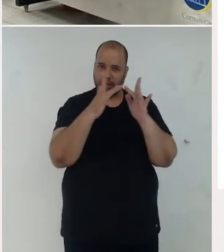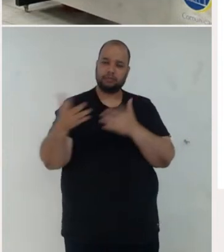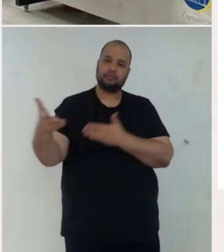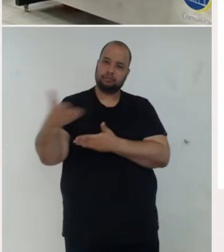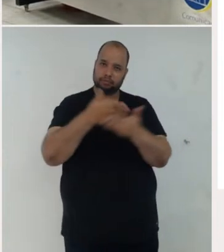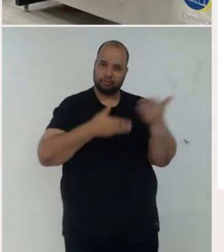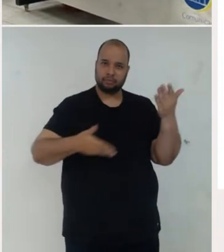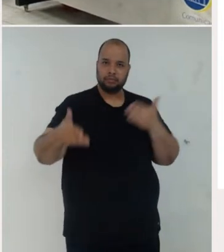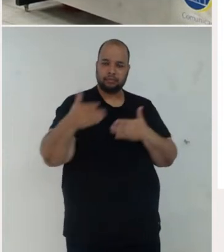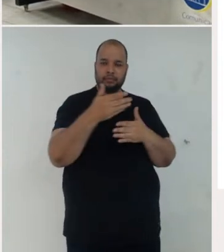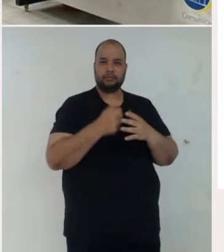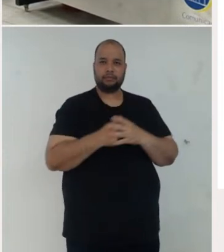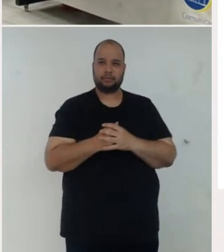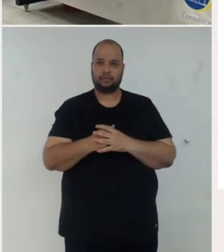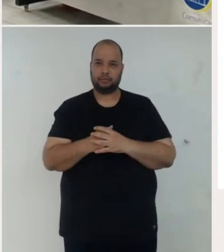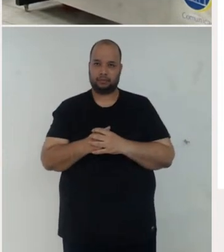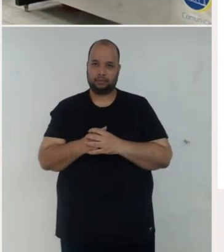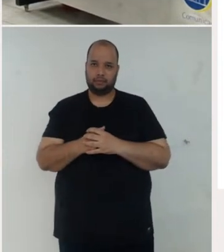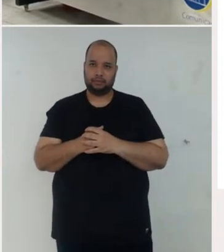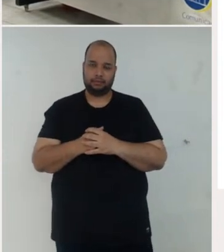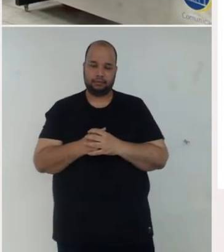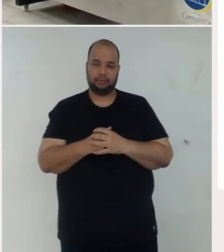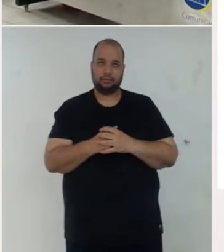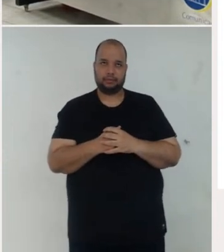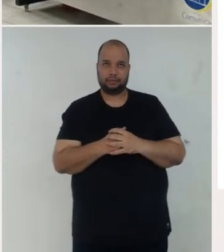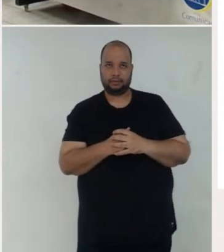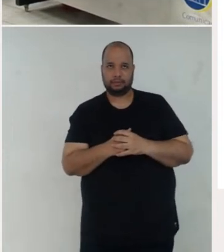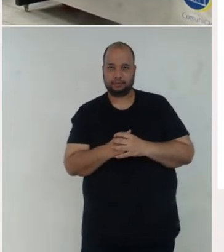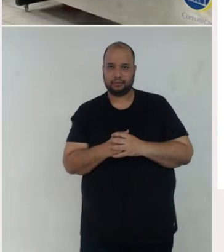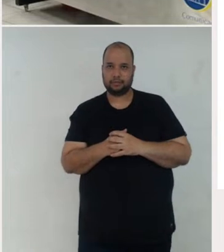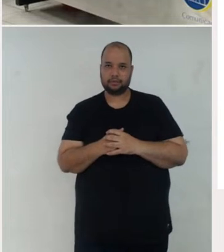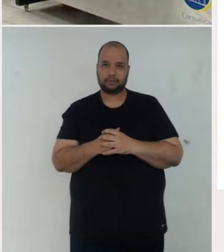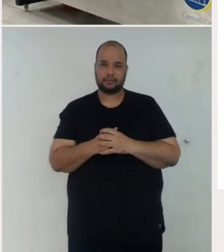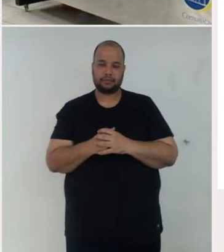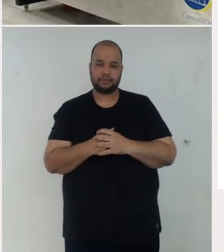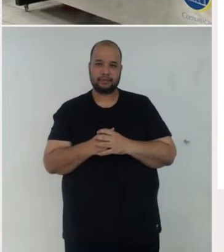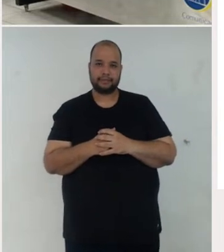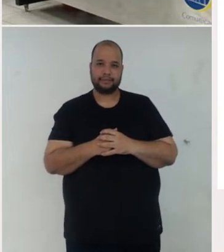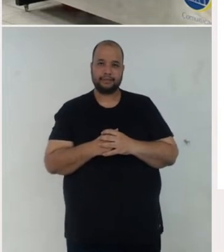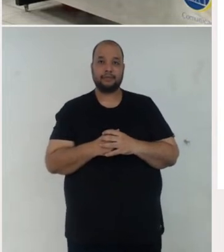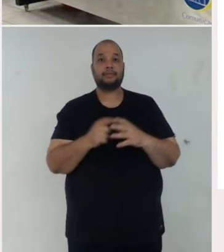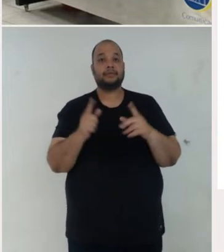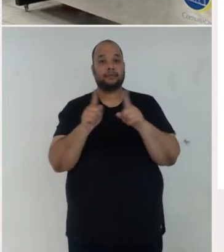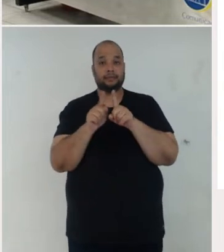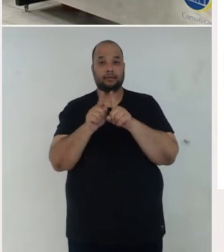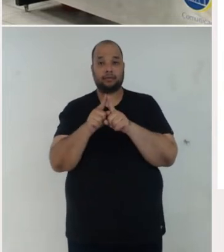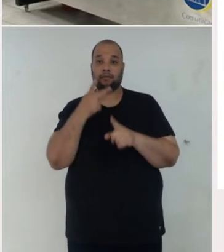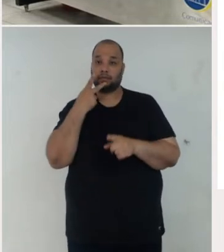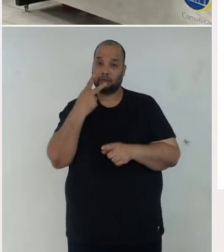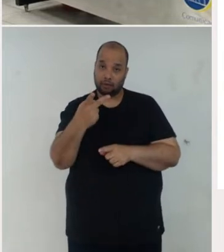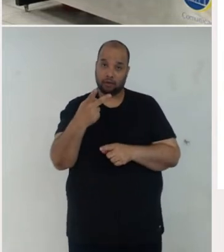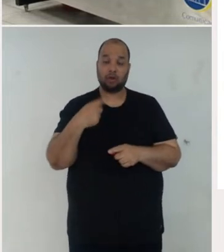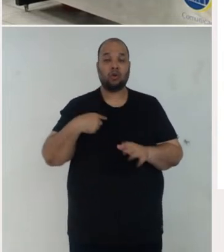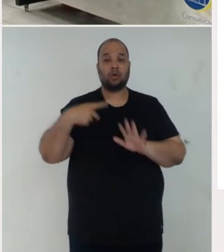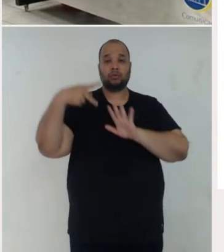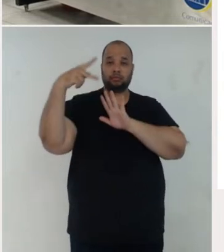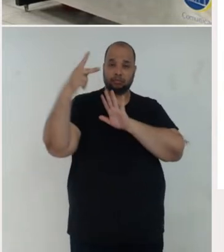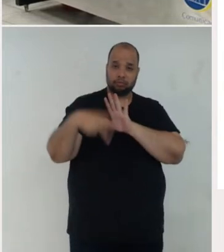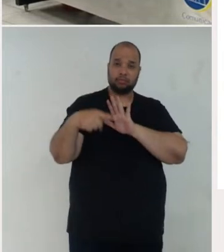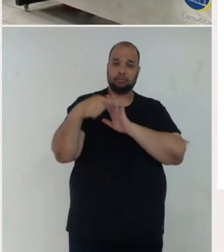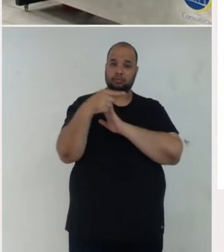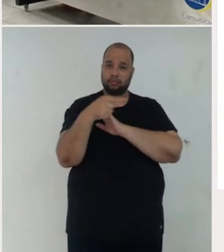uma genealogia da edição também. E aí eu ofereci, olha, a gente tem esse projeto.